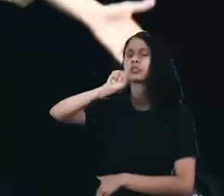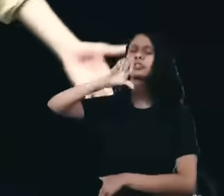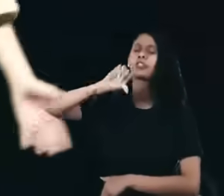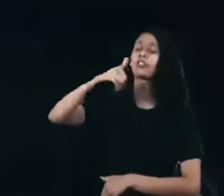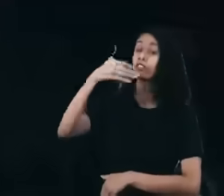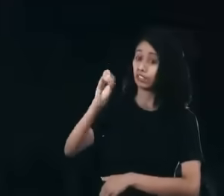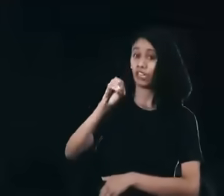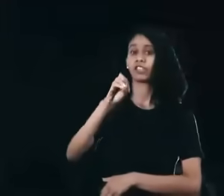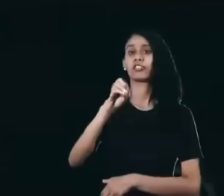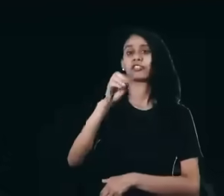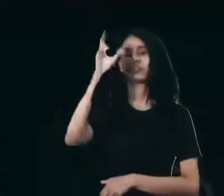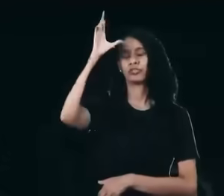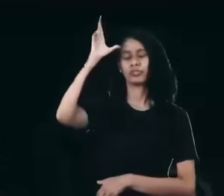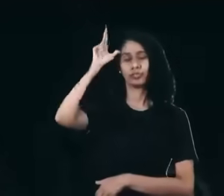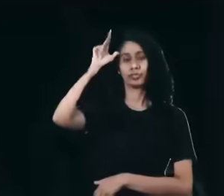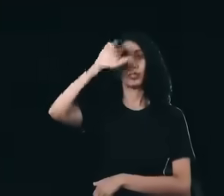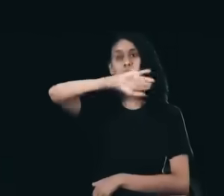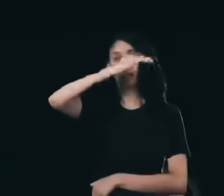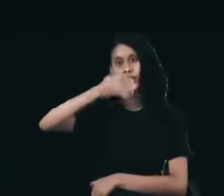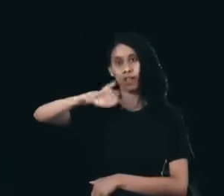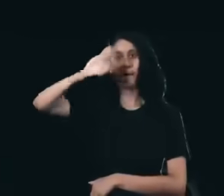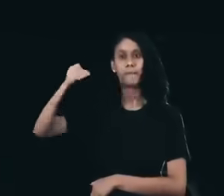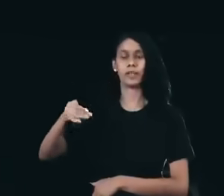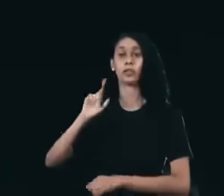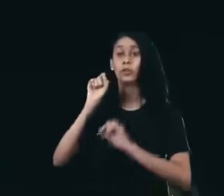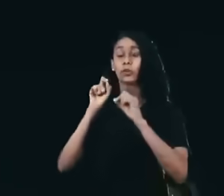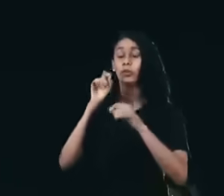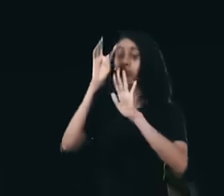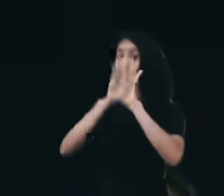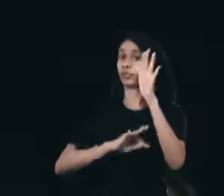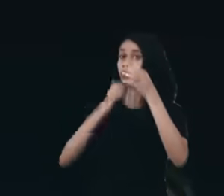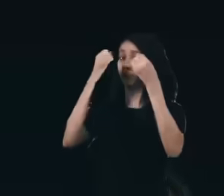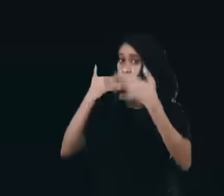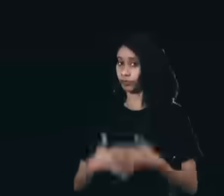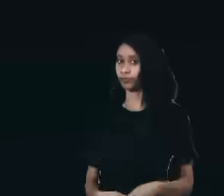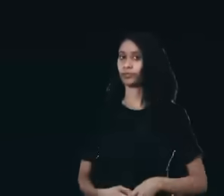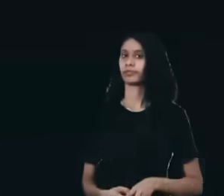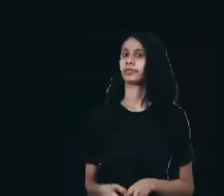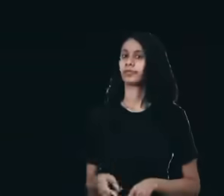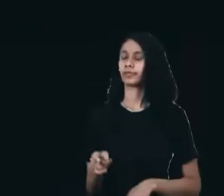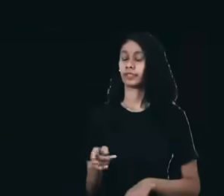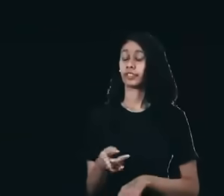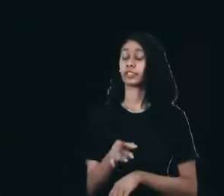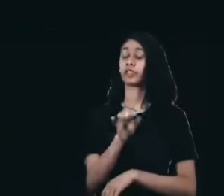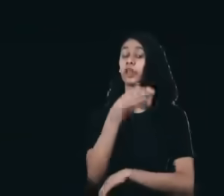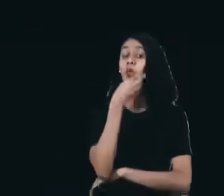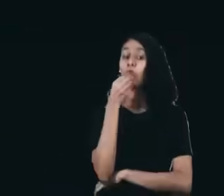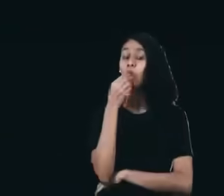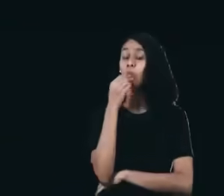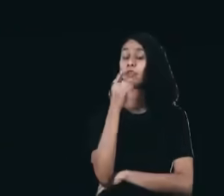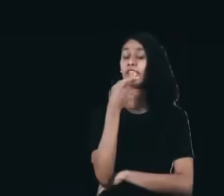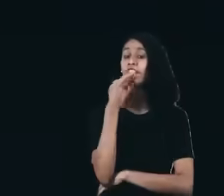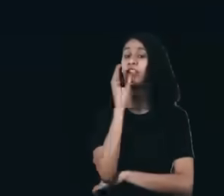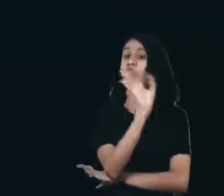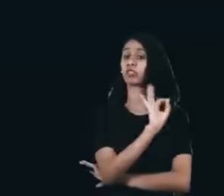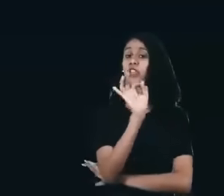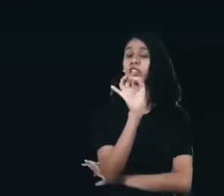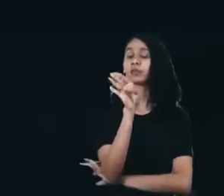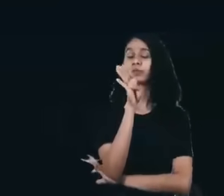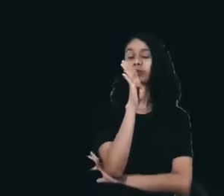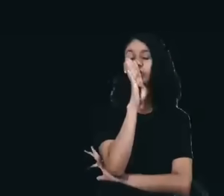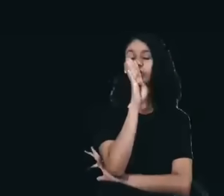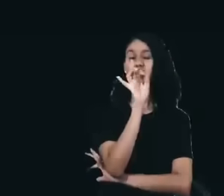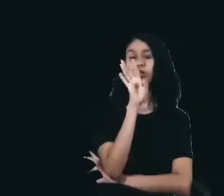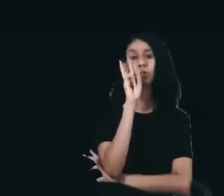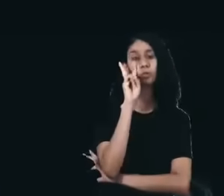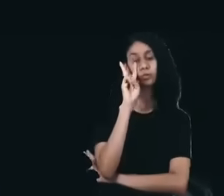1, 2, 3, 4, 5, 6, 7, 8, 9, 10 camelos. E o que é que o texto diz? Presta atenção. Sem dizer nada, o homem